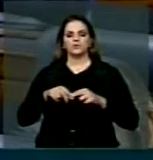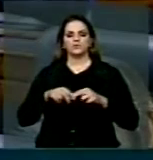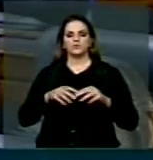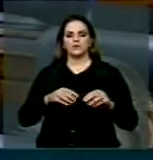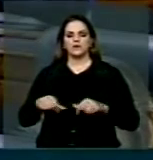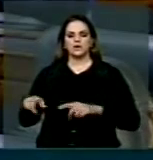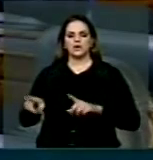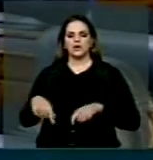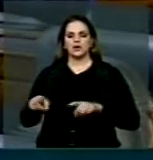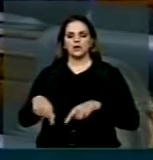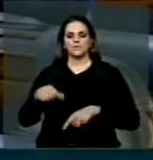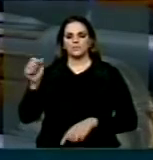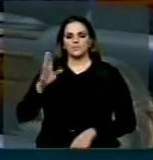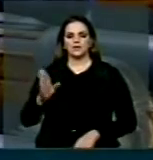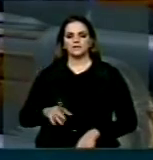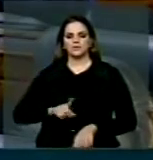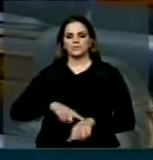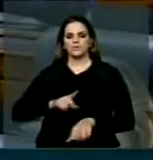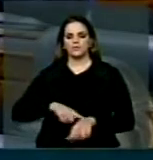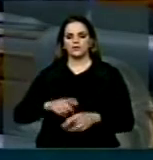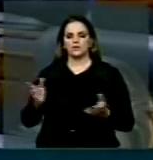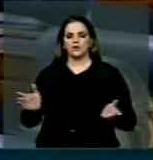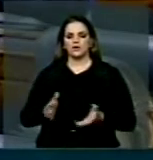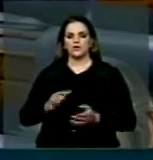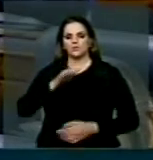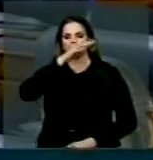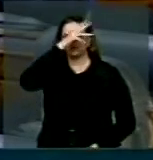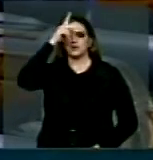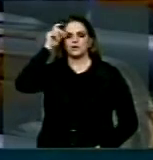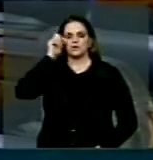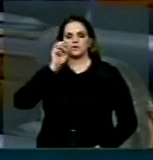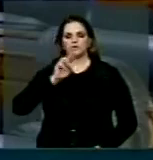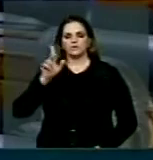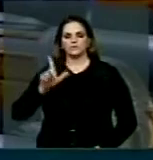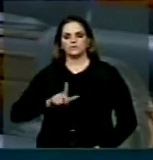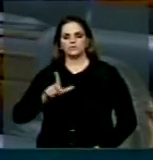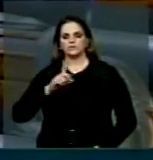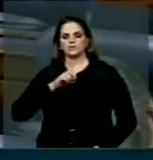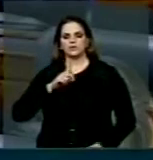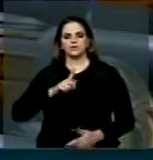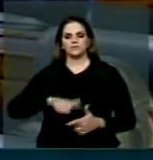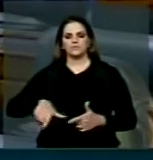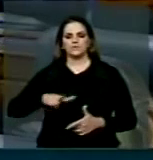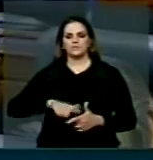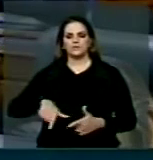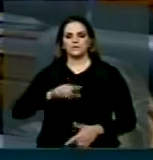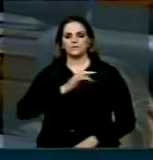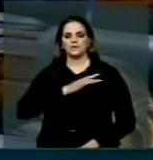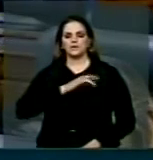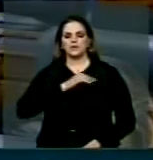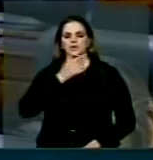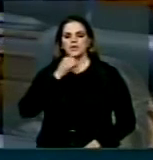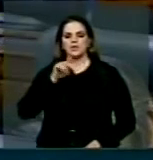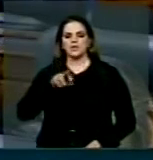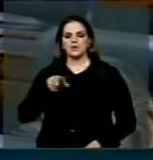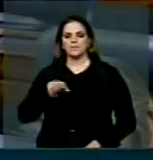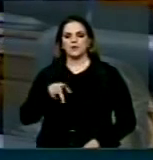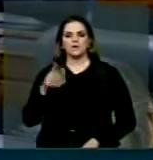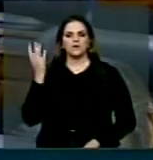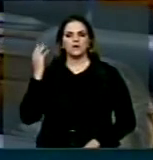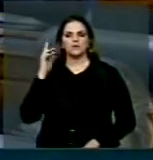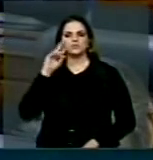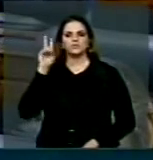campo brasileiro para uma situação no estado de Mato Grosso do Sul, aonde irmãos que